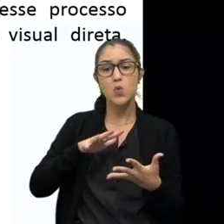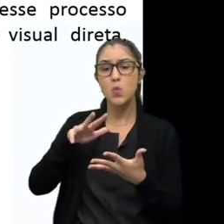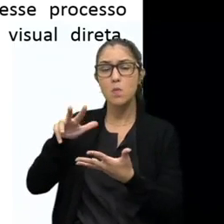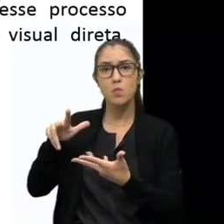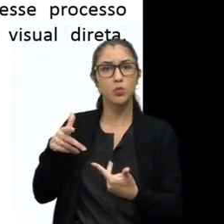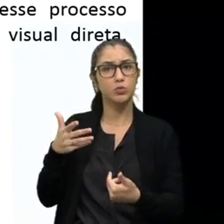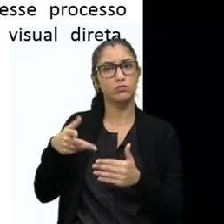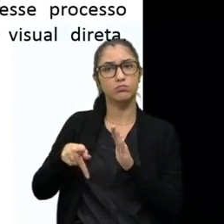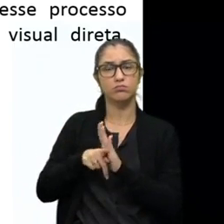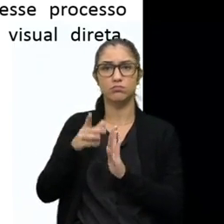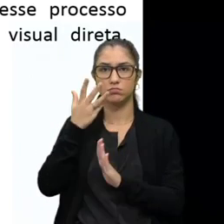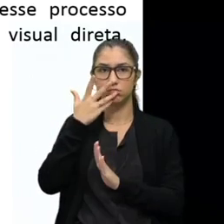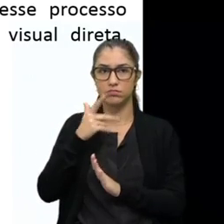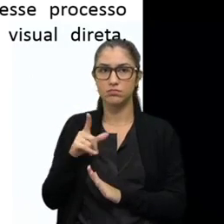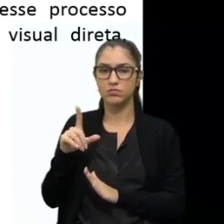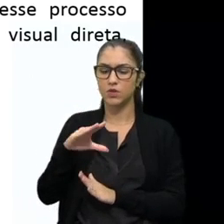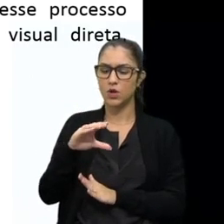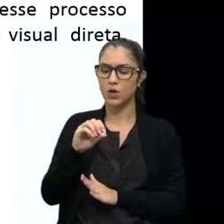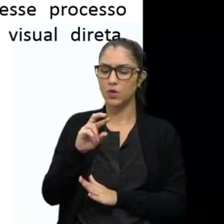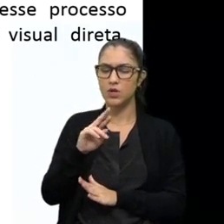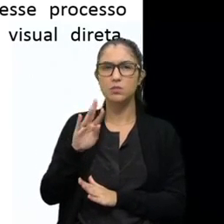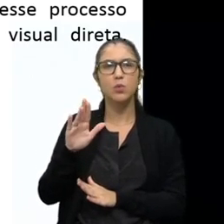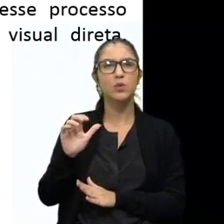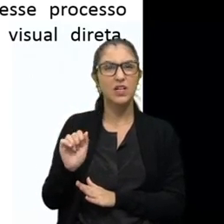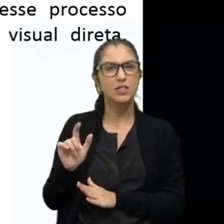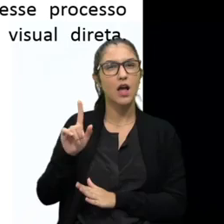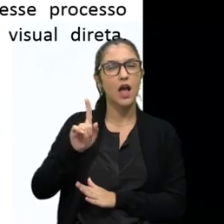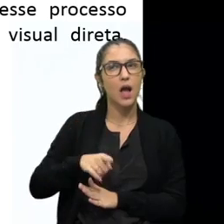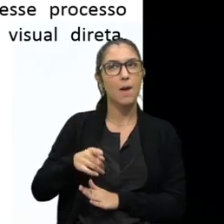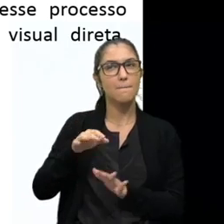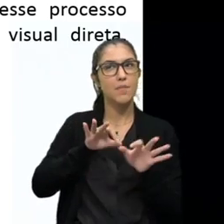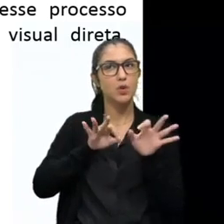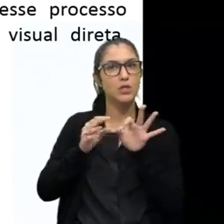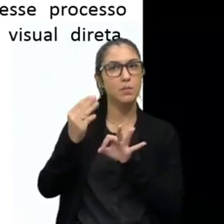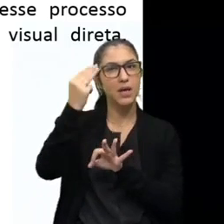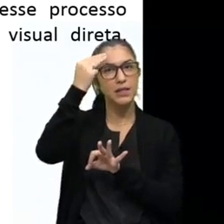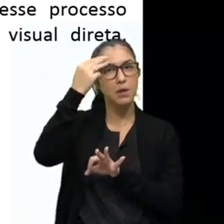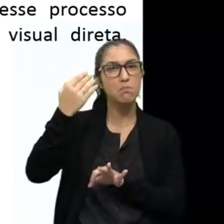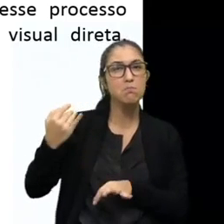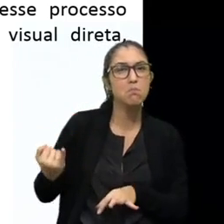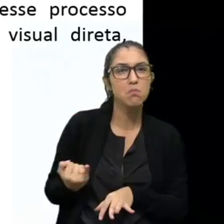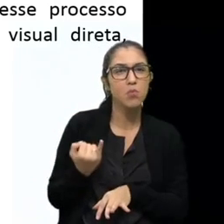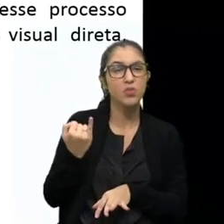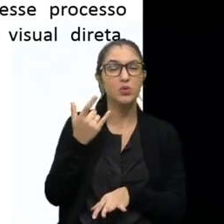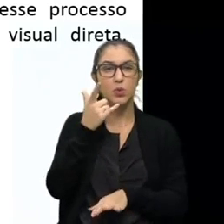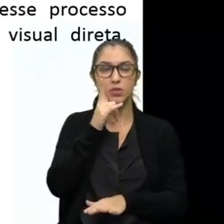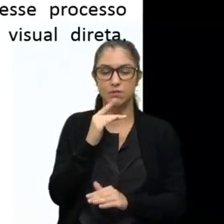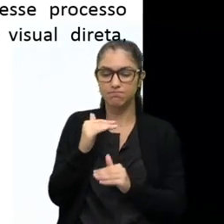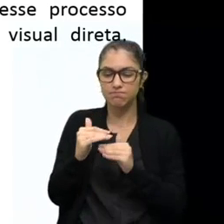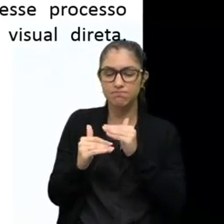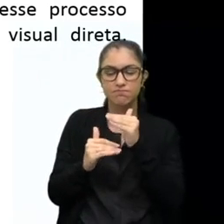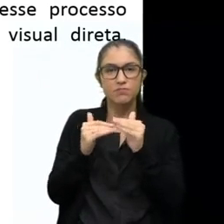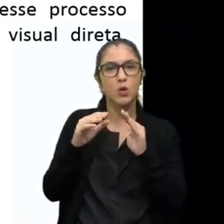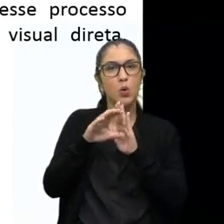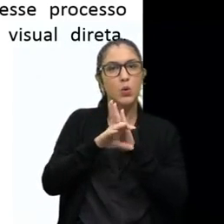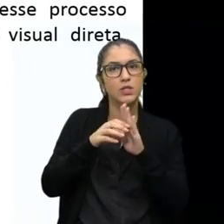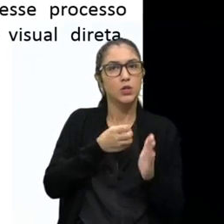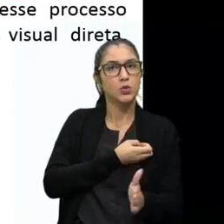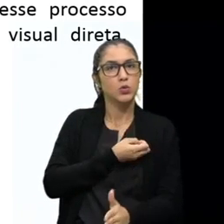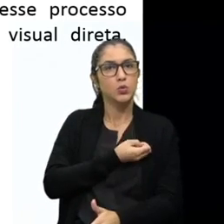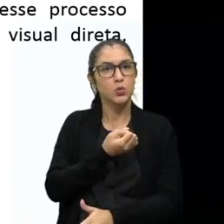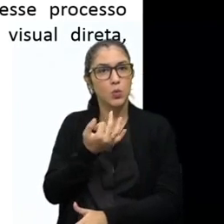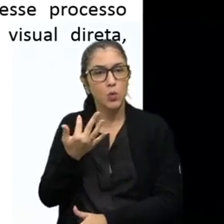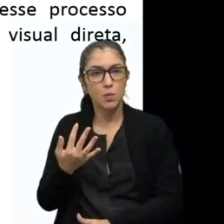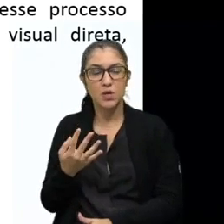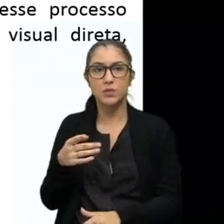envolve a criança. A correspondência é um processo mental e fundamental para a construção de conceitos de número e das